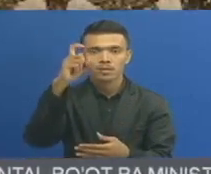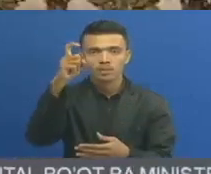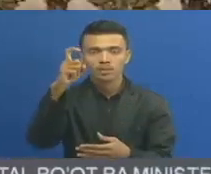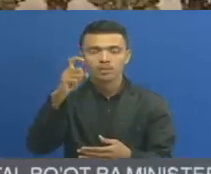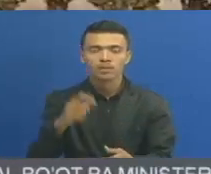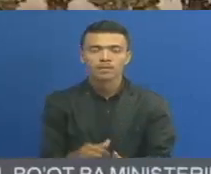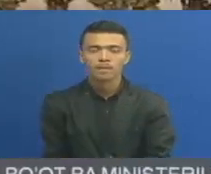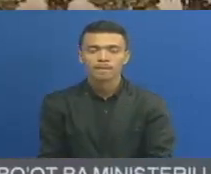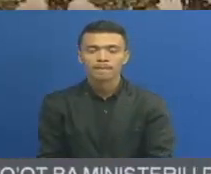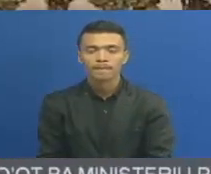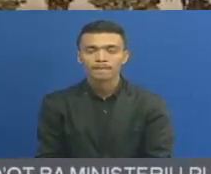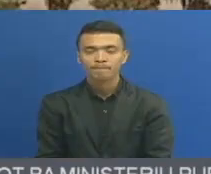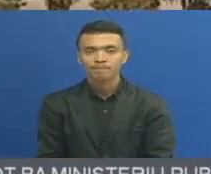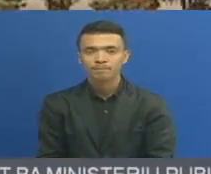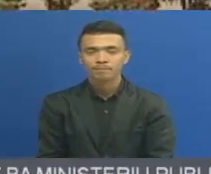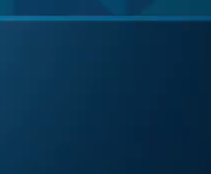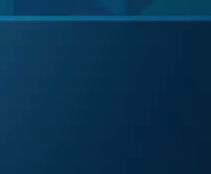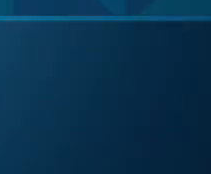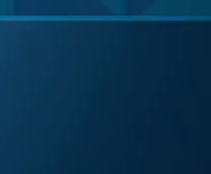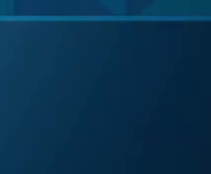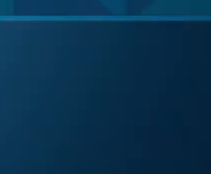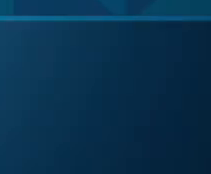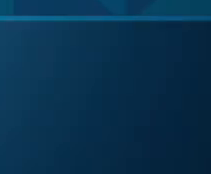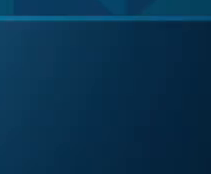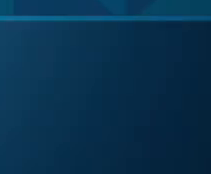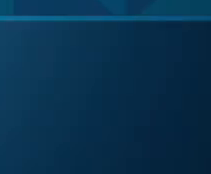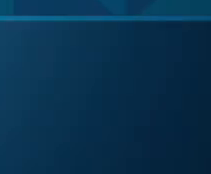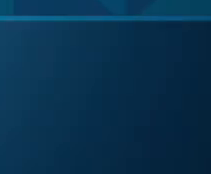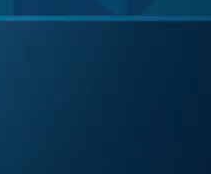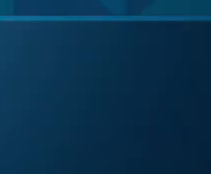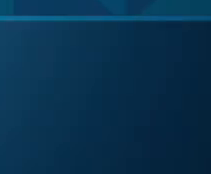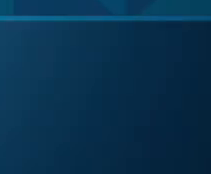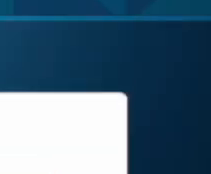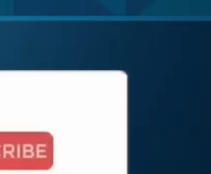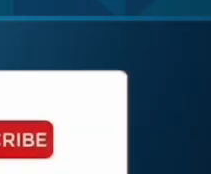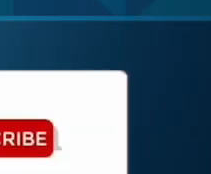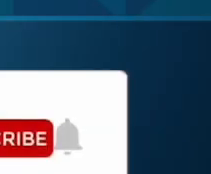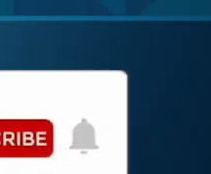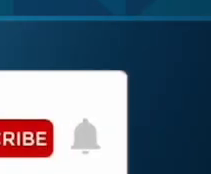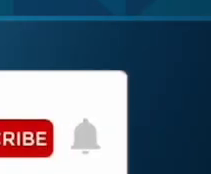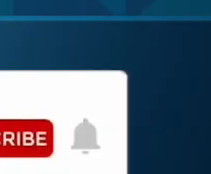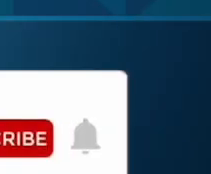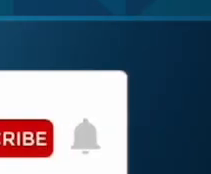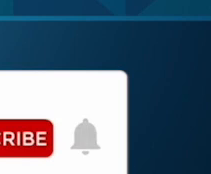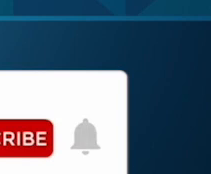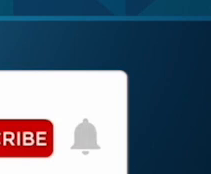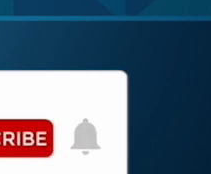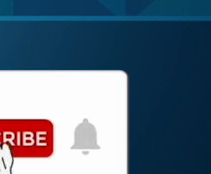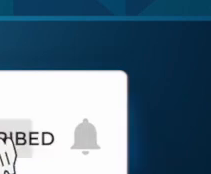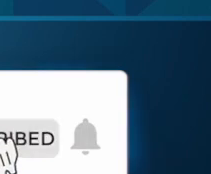0018-2023-BC-SIC. O Bocó Pedro de Almeida Bertetelli. Atu retang informação factuais não atuais, que ta